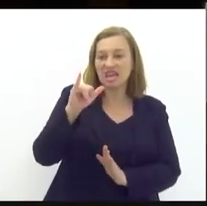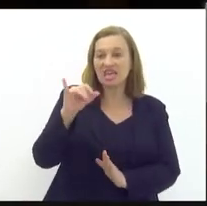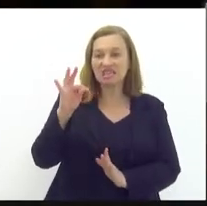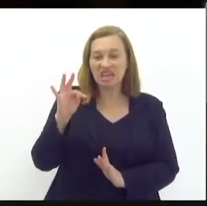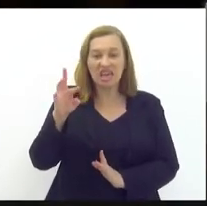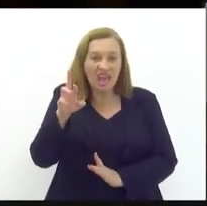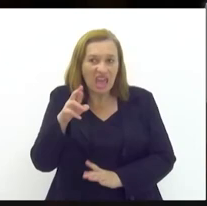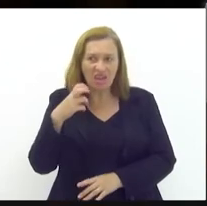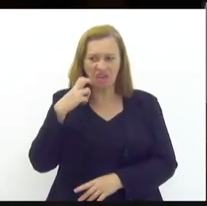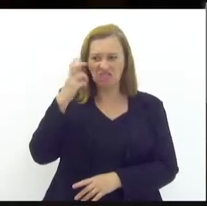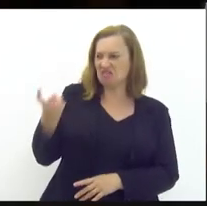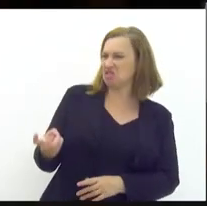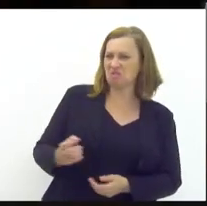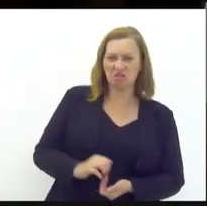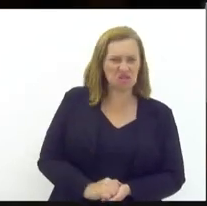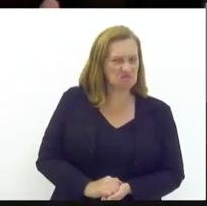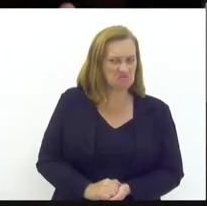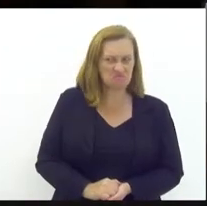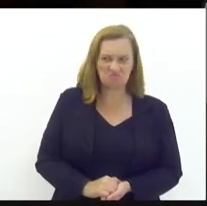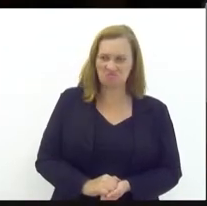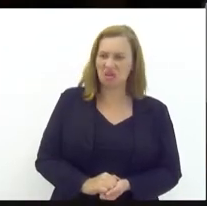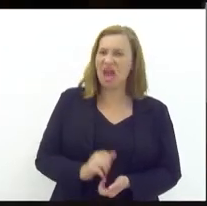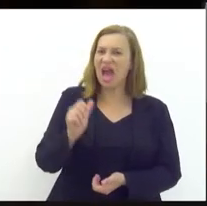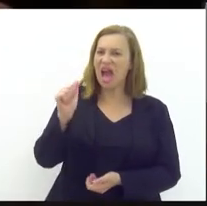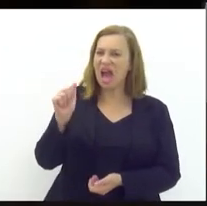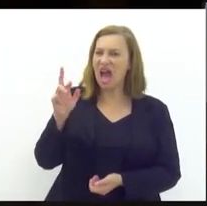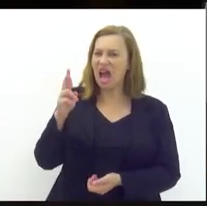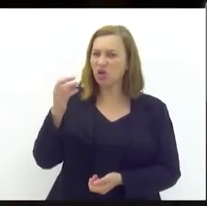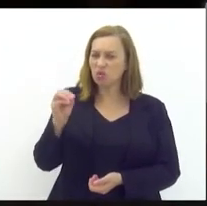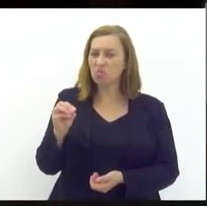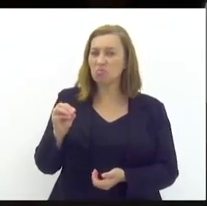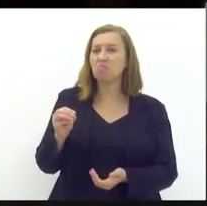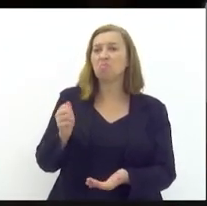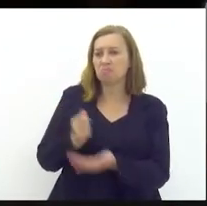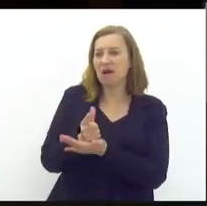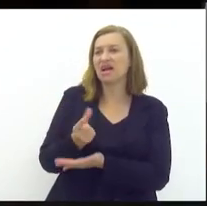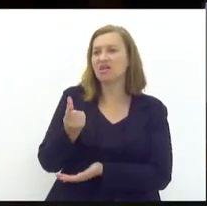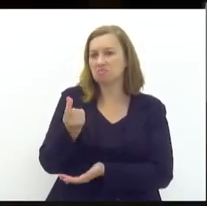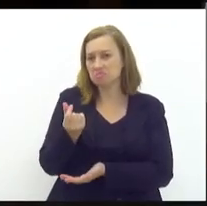o Agro não é pop o Agro paga pouco também obrigado